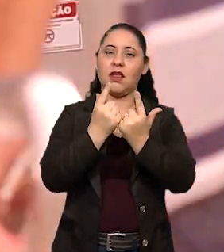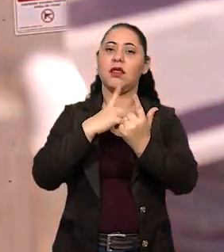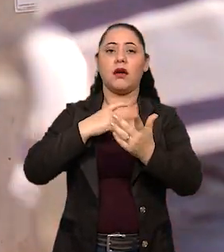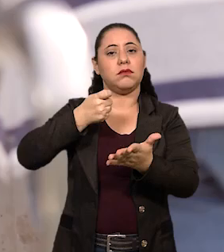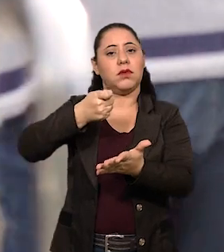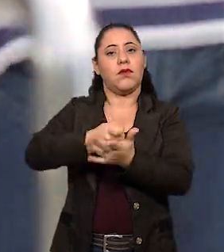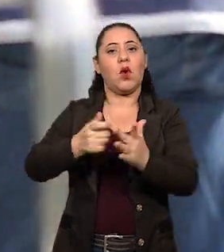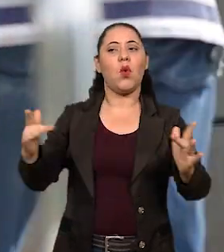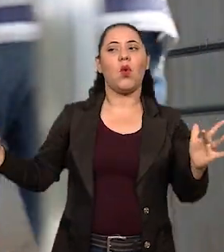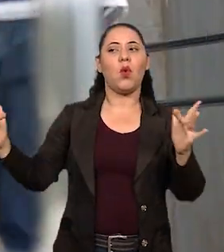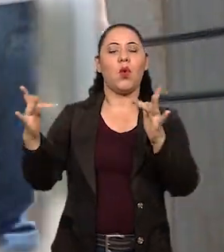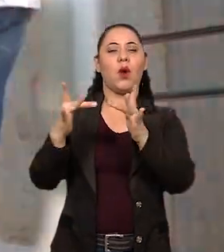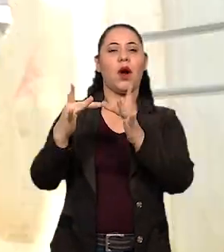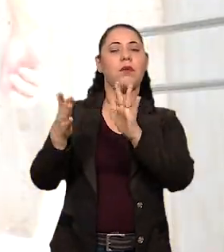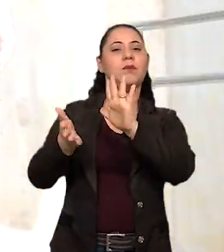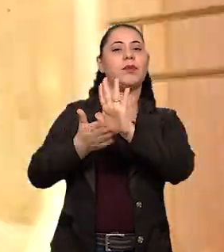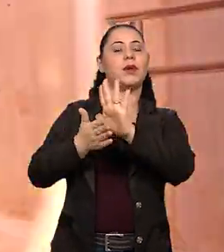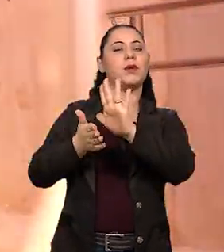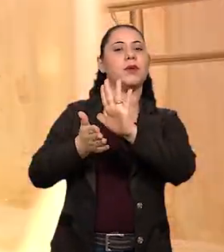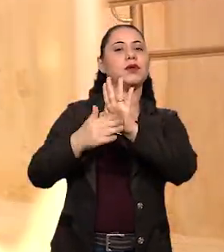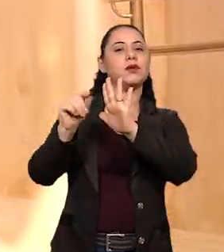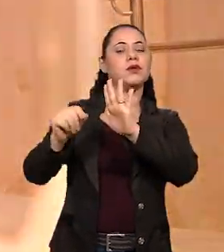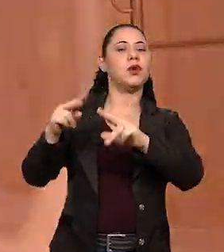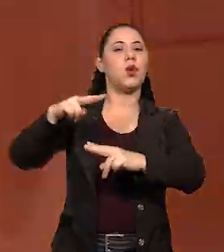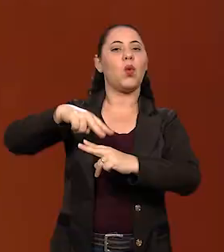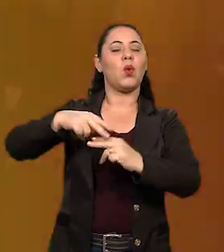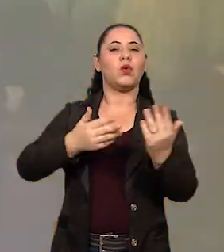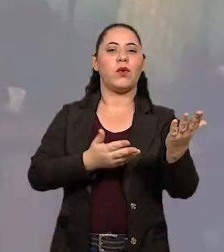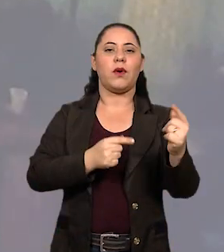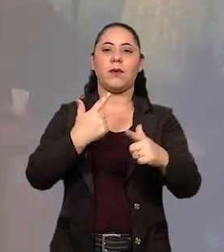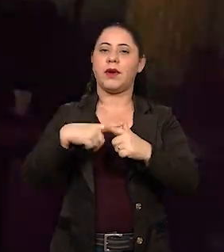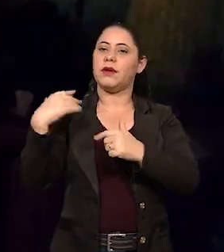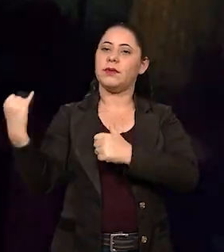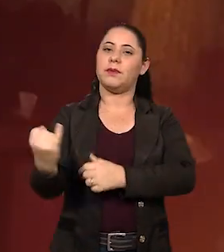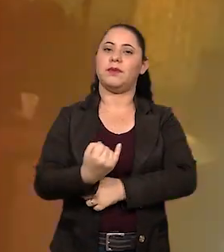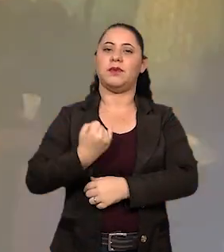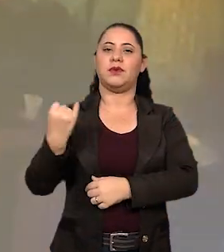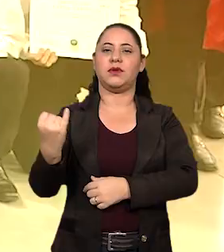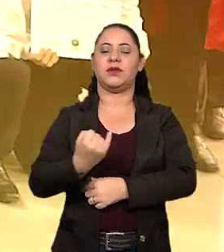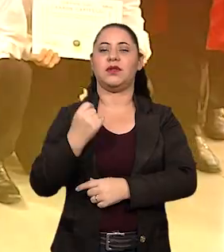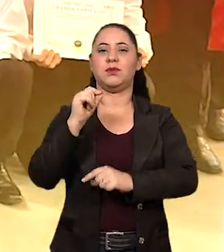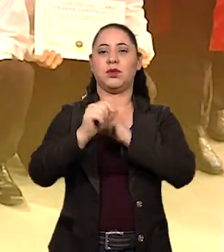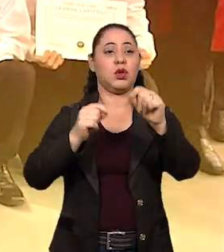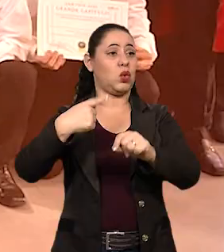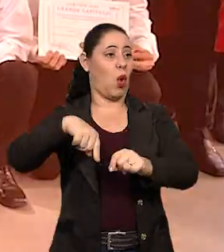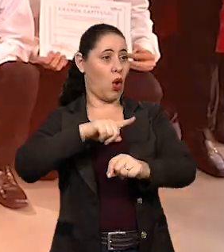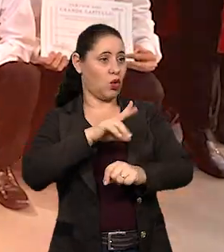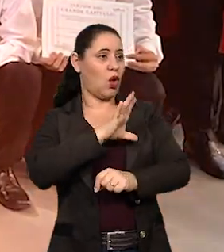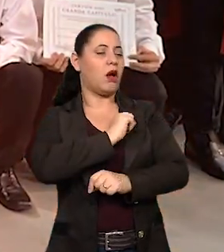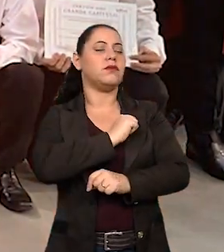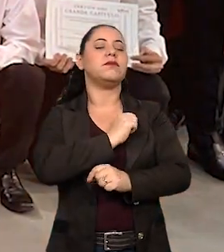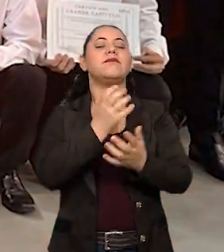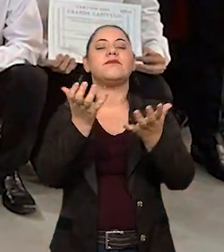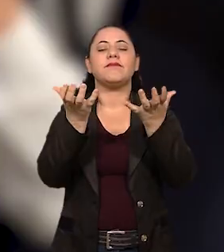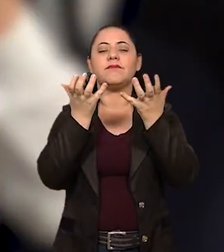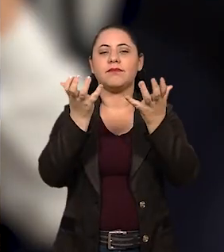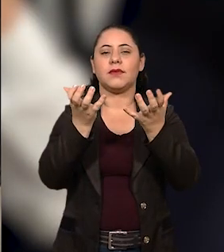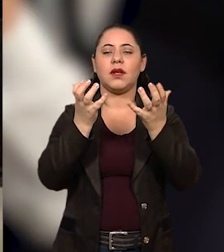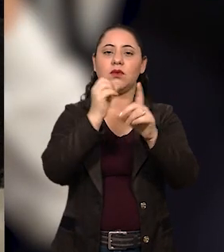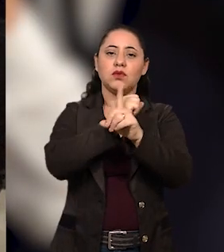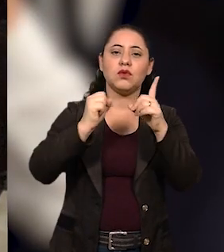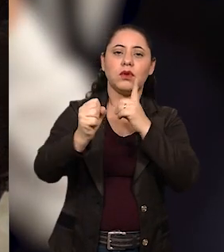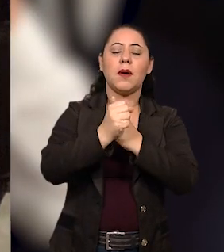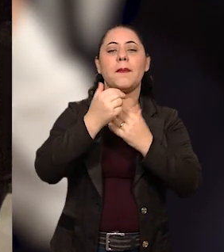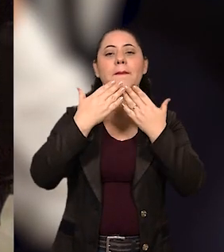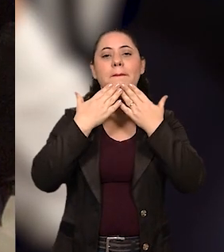dever estar de acordo com o que é proposto pela Ordem. Afinal, eles são fundamentais para o que todos queremos, uma